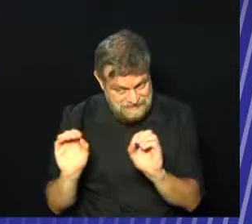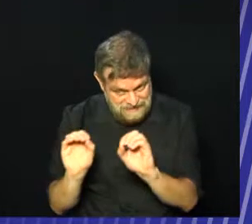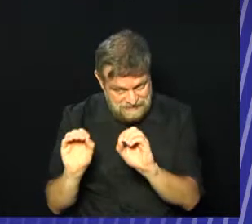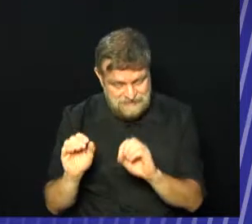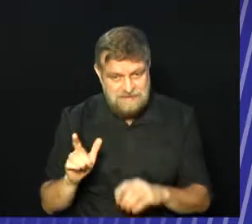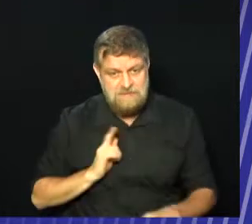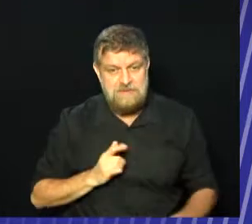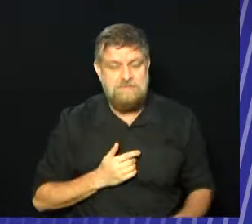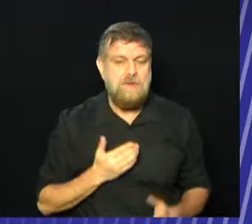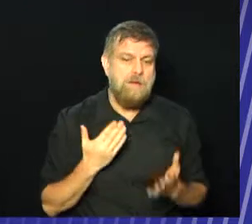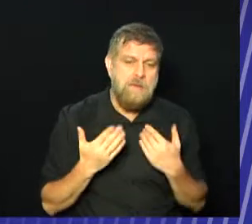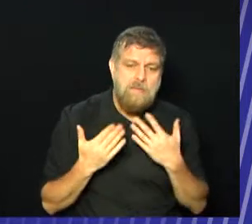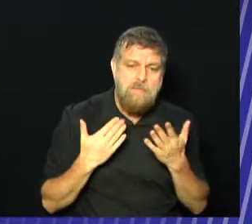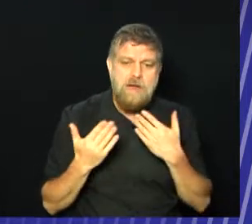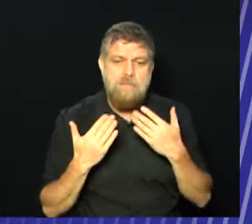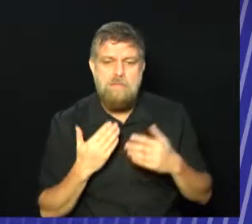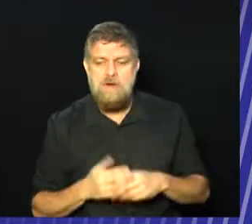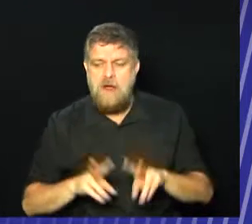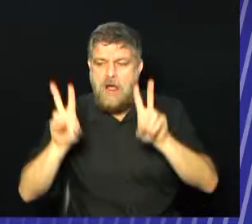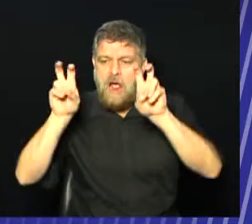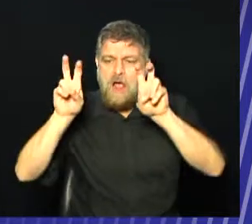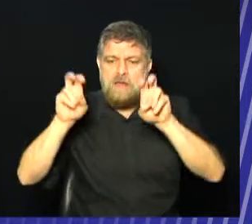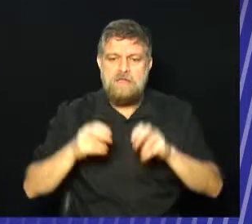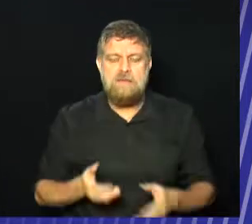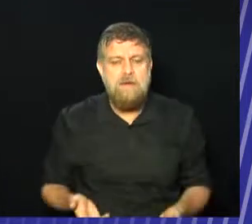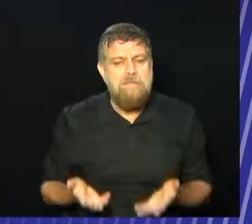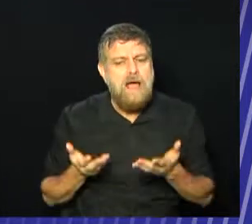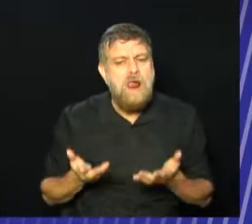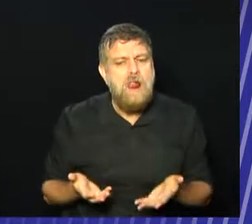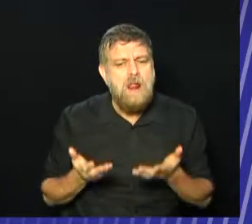conversando sobre assuntos leves, só que